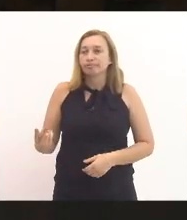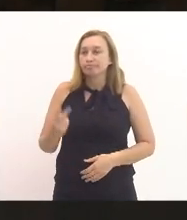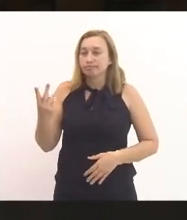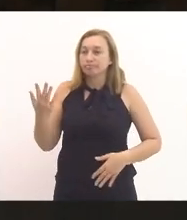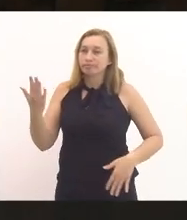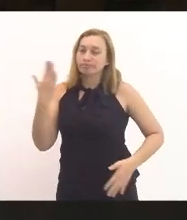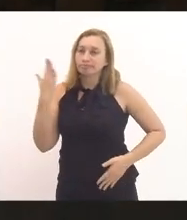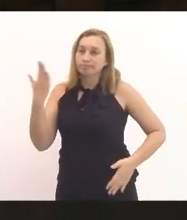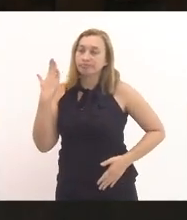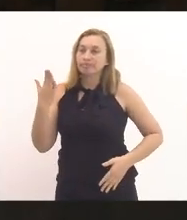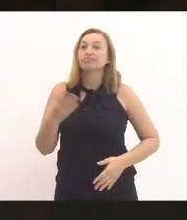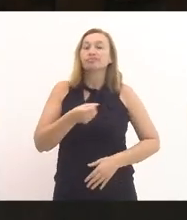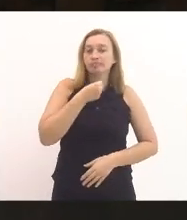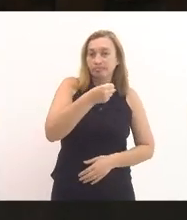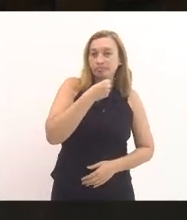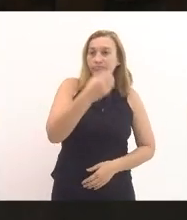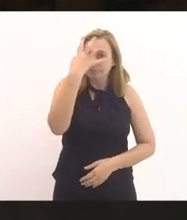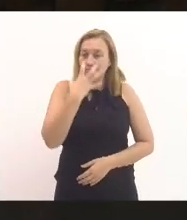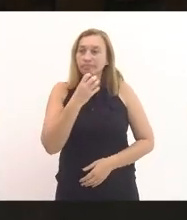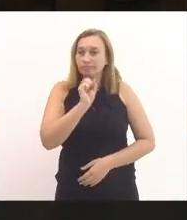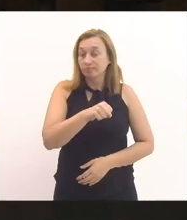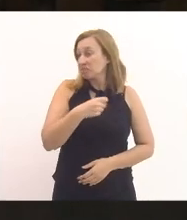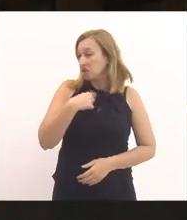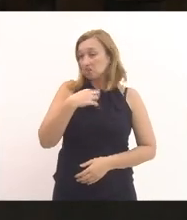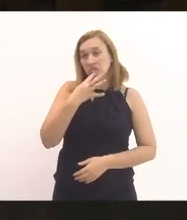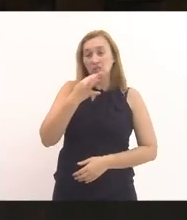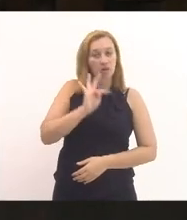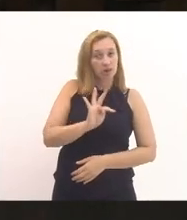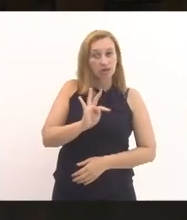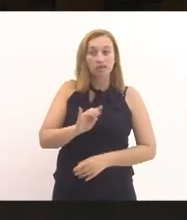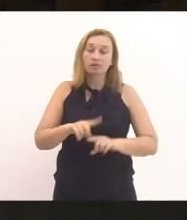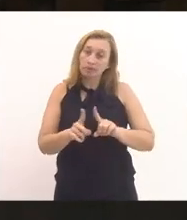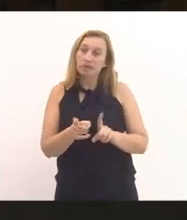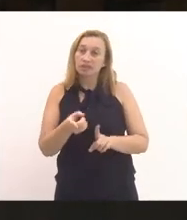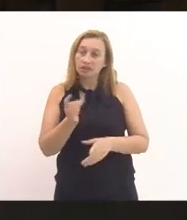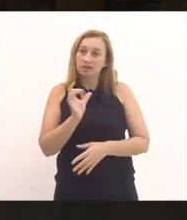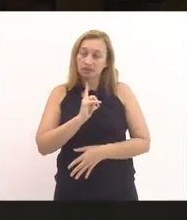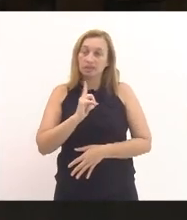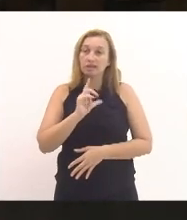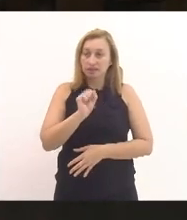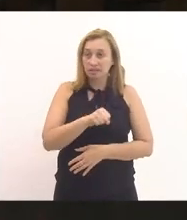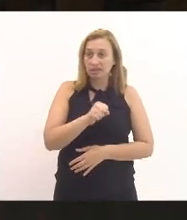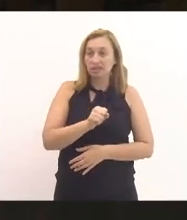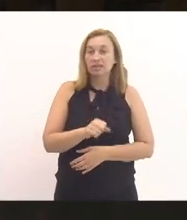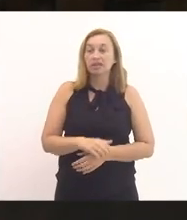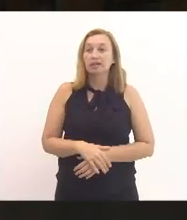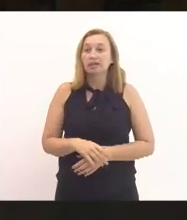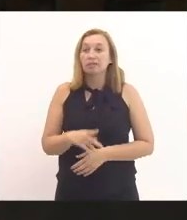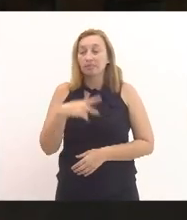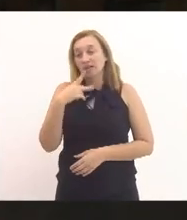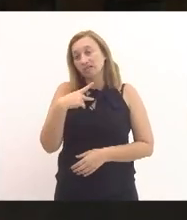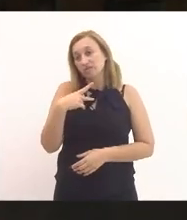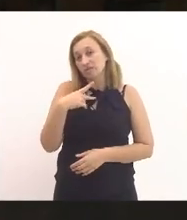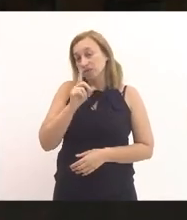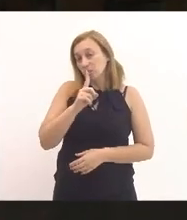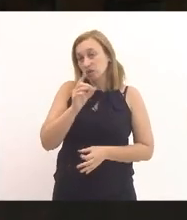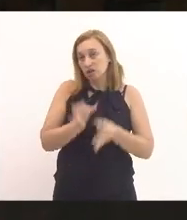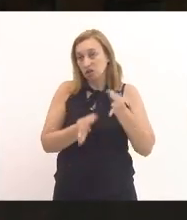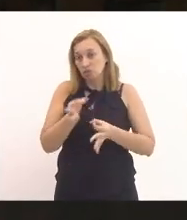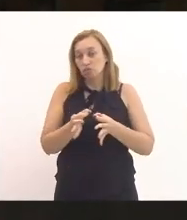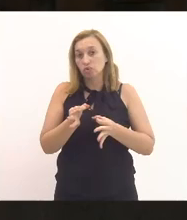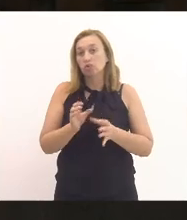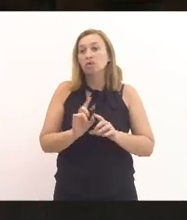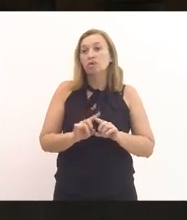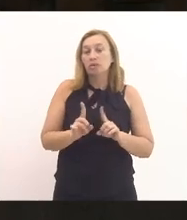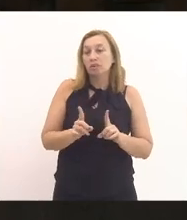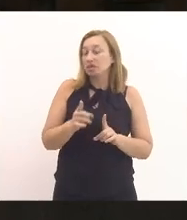existem jornalistas sérios existem eu não conheço mas existe né para não para não para não ser injusto claro que